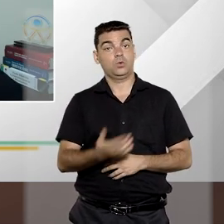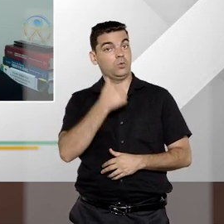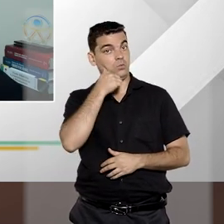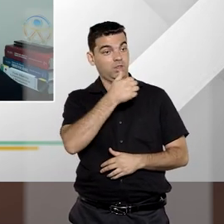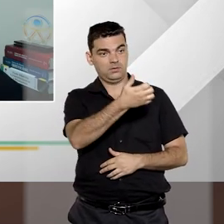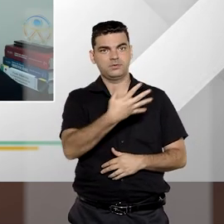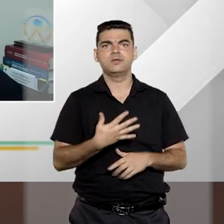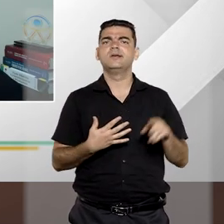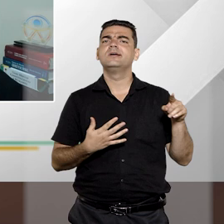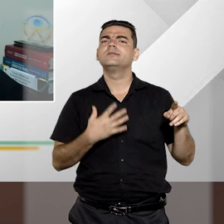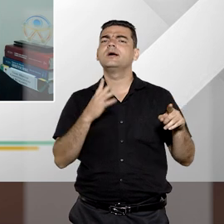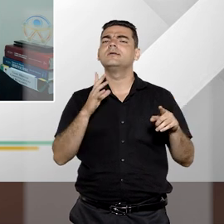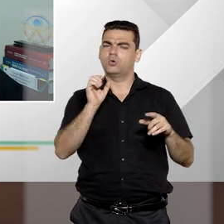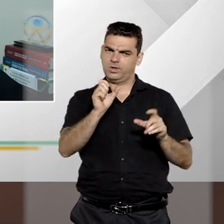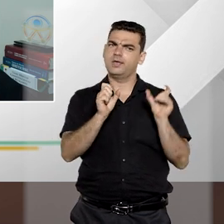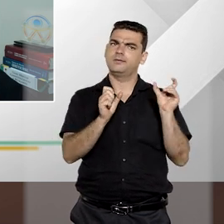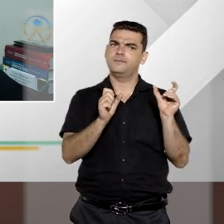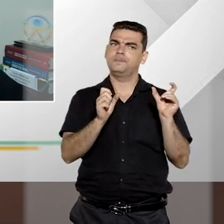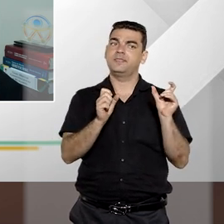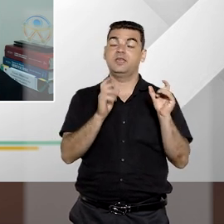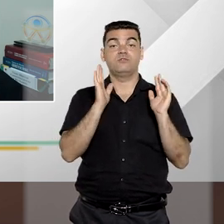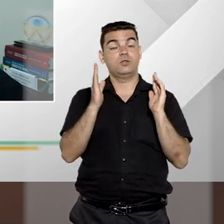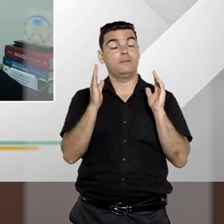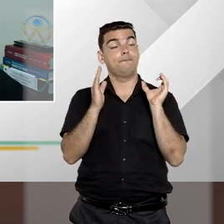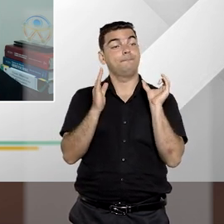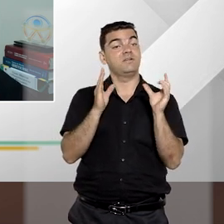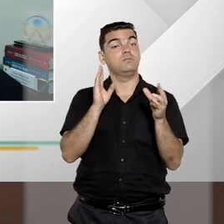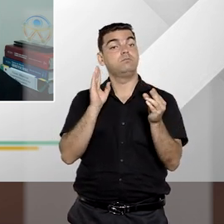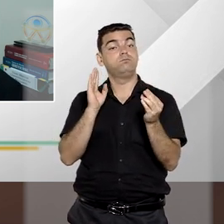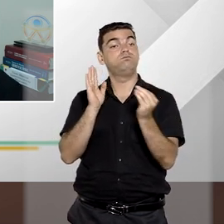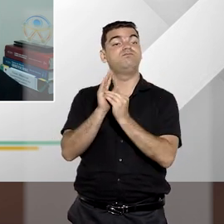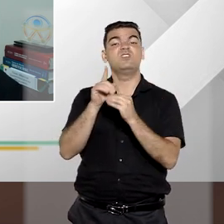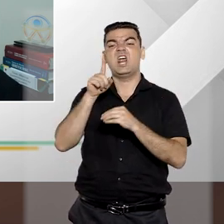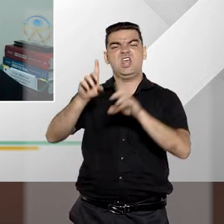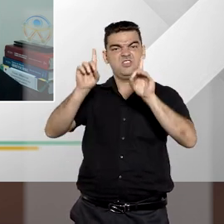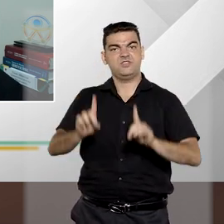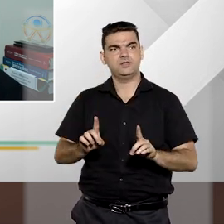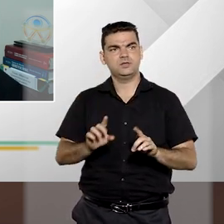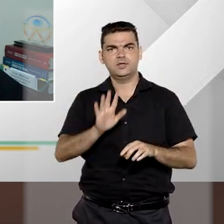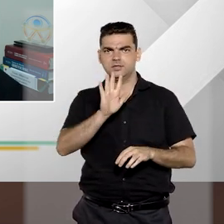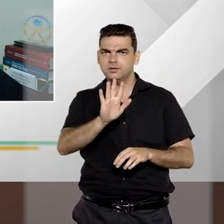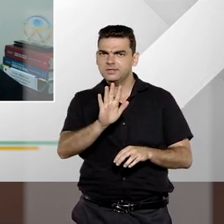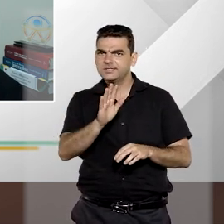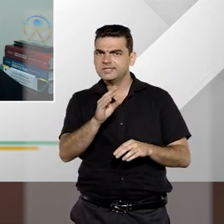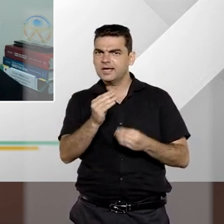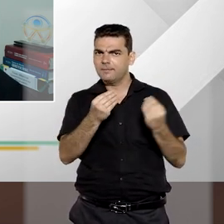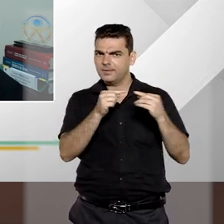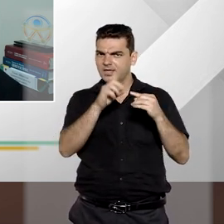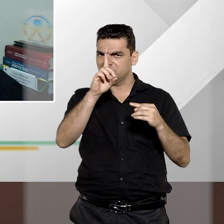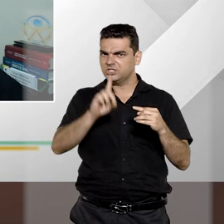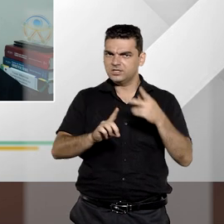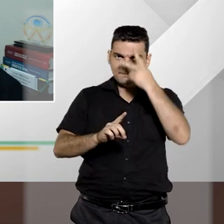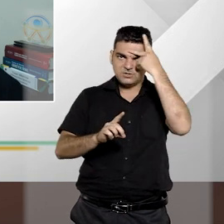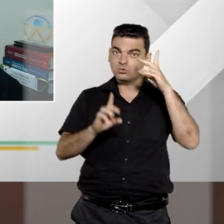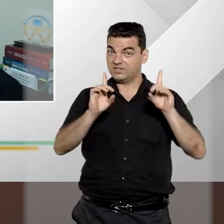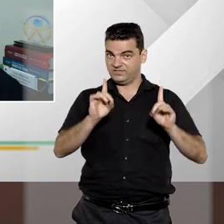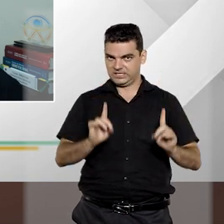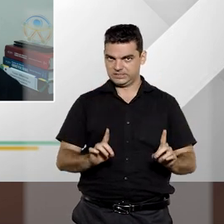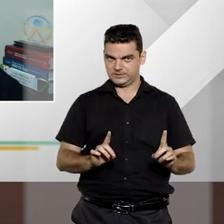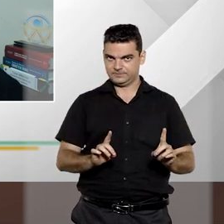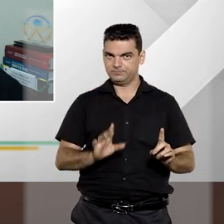essa rotulação de deficiência, né, rotulação entre aspas, ela deriva em mudanças no tocante aos direitos da pessoa